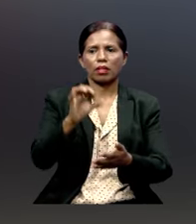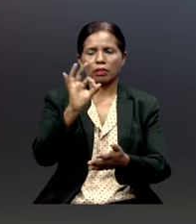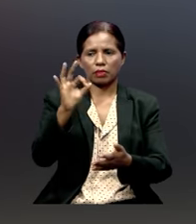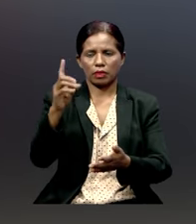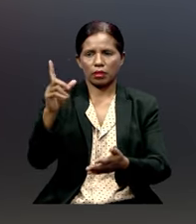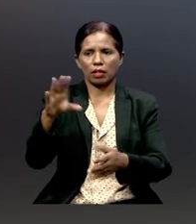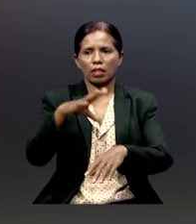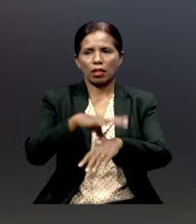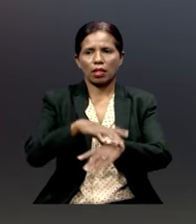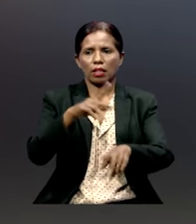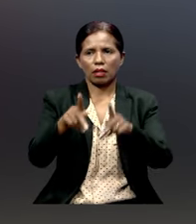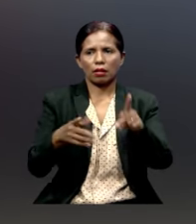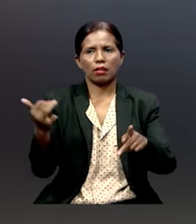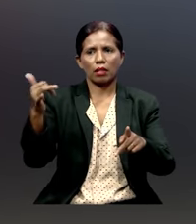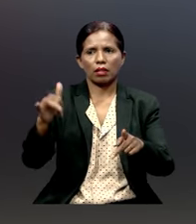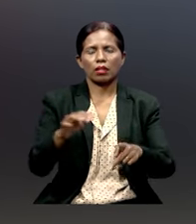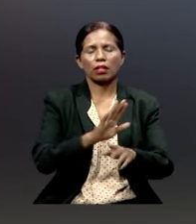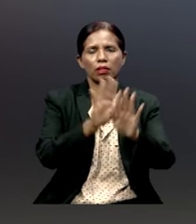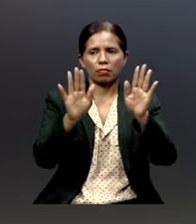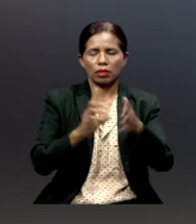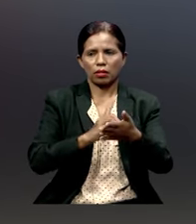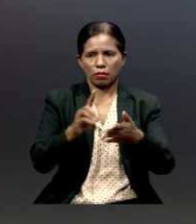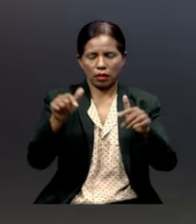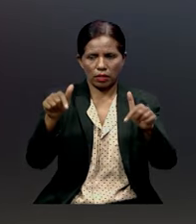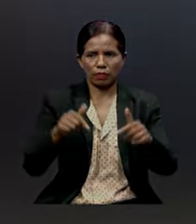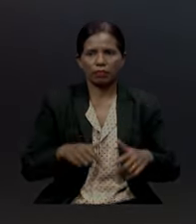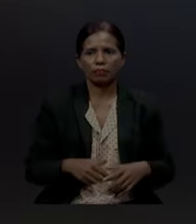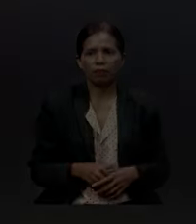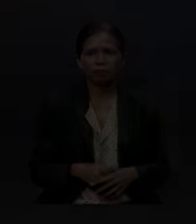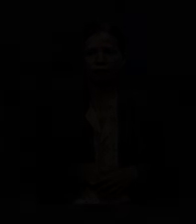captura suspeito hirakne iha domingo semana ne. Jeffrey Anuoki, Tito Silva, GMN.